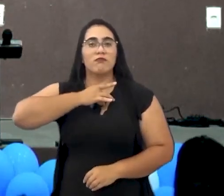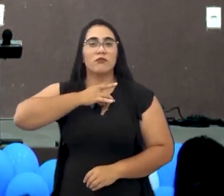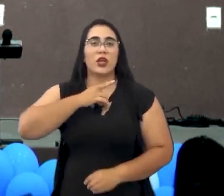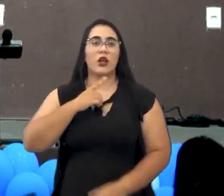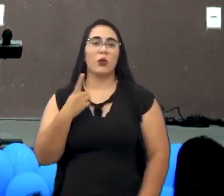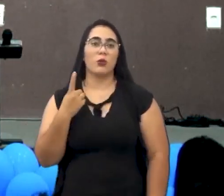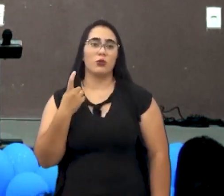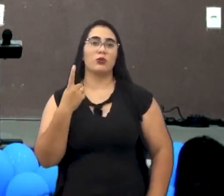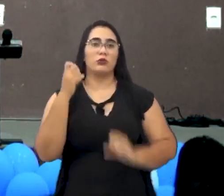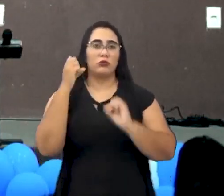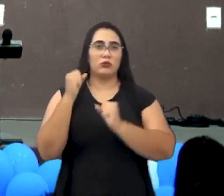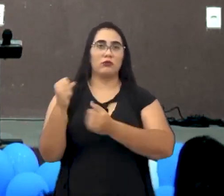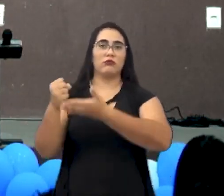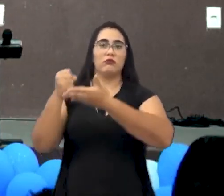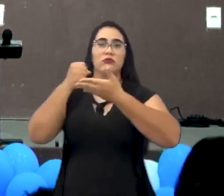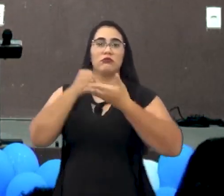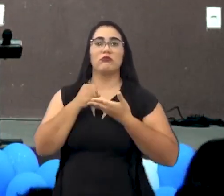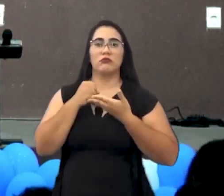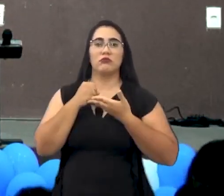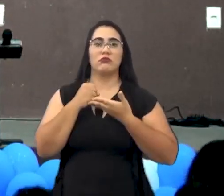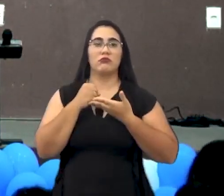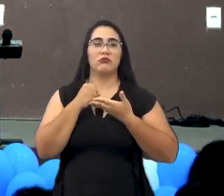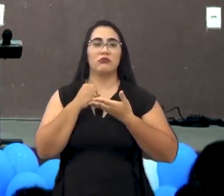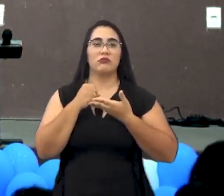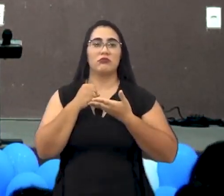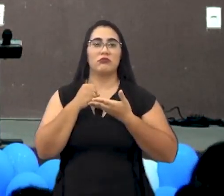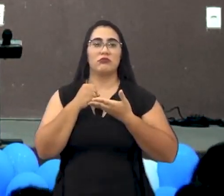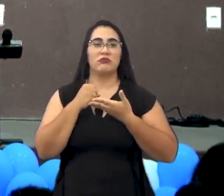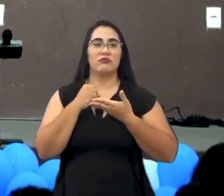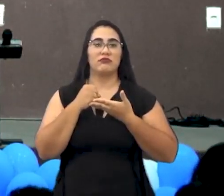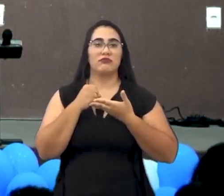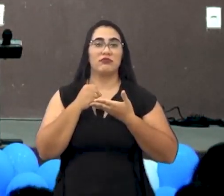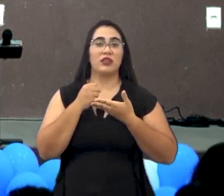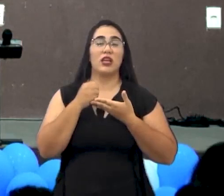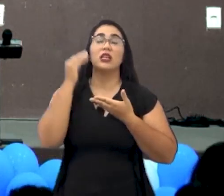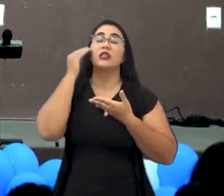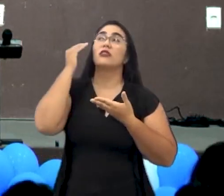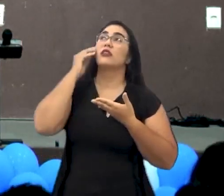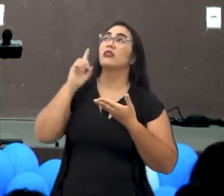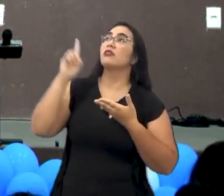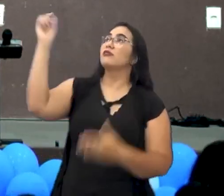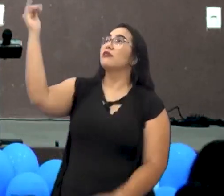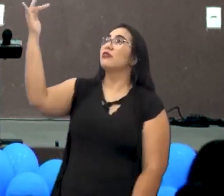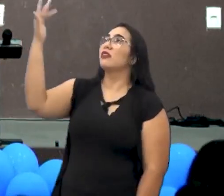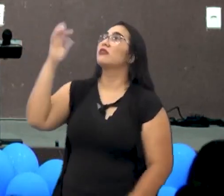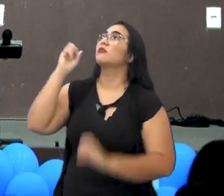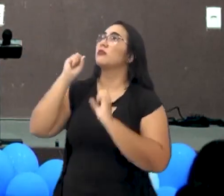fato, está preparado para ser cuidado pela riqueza da graça de Deus.